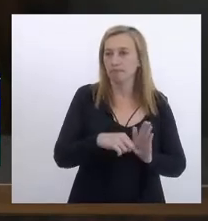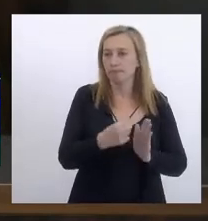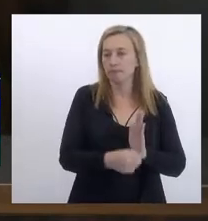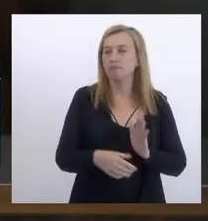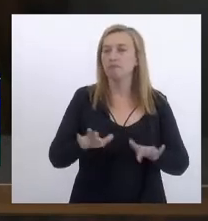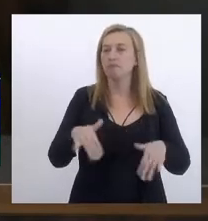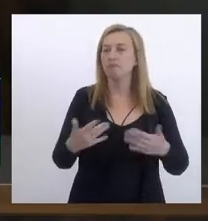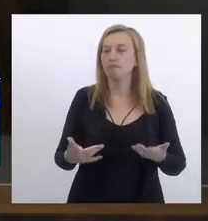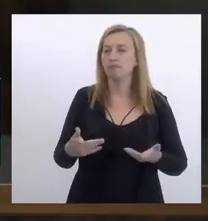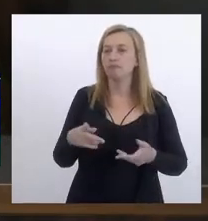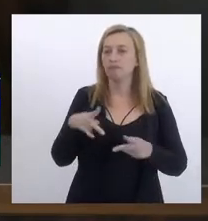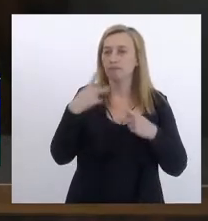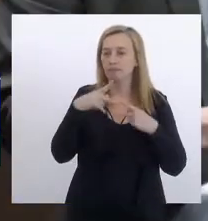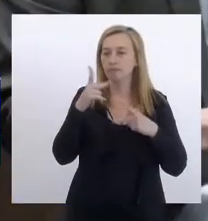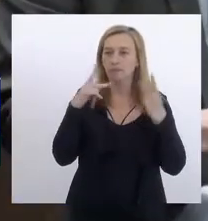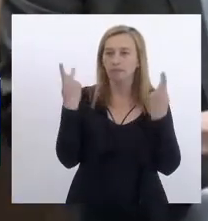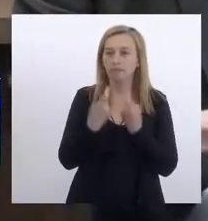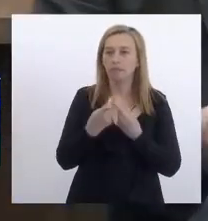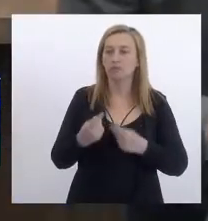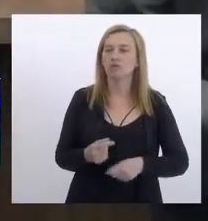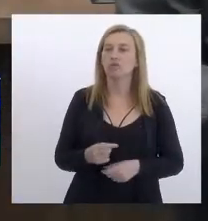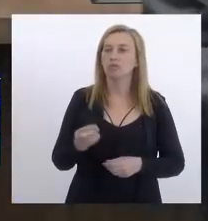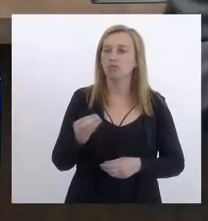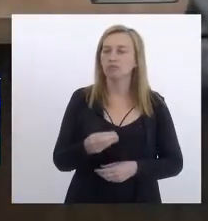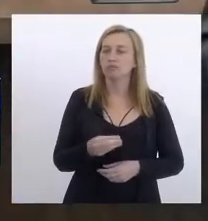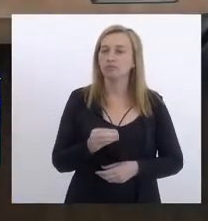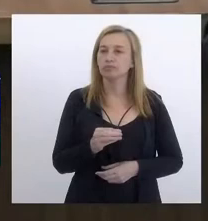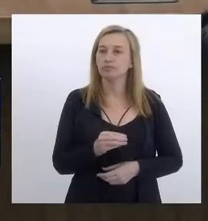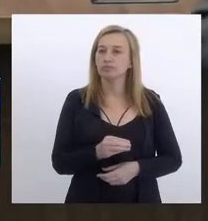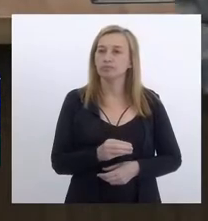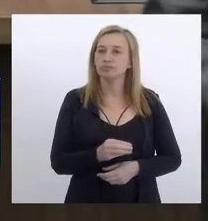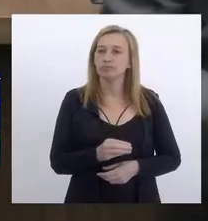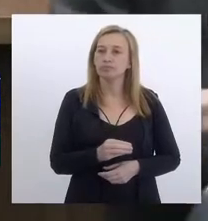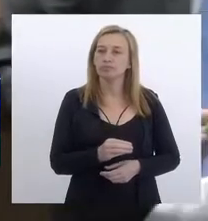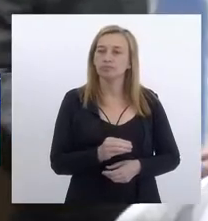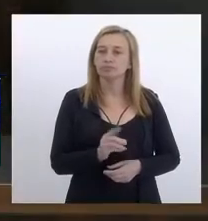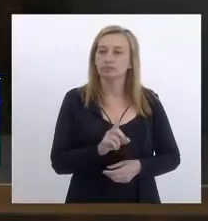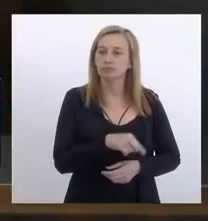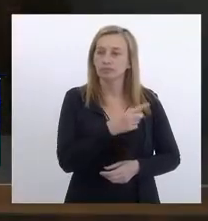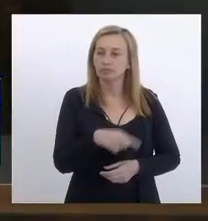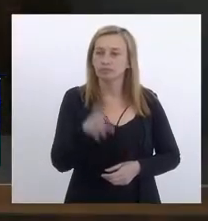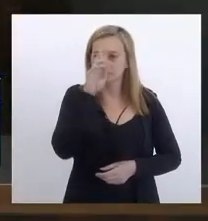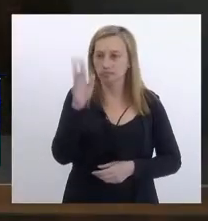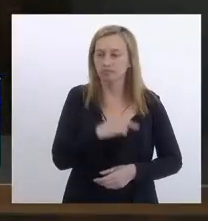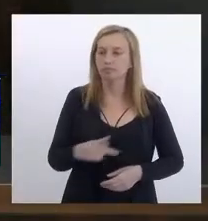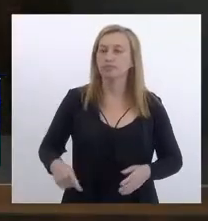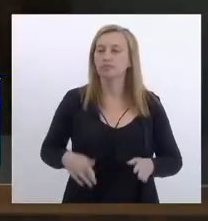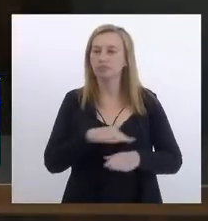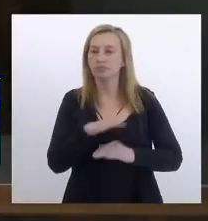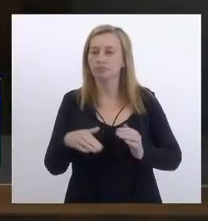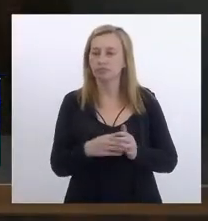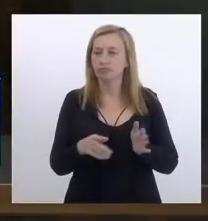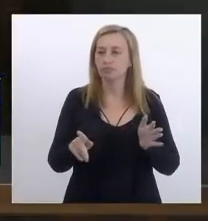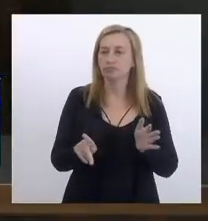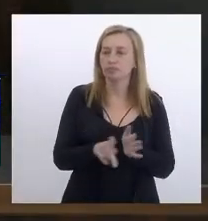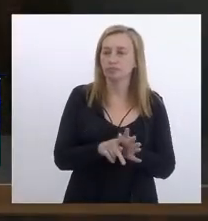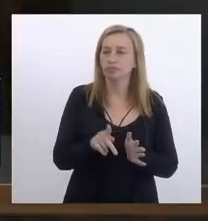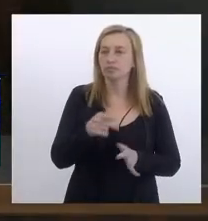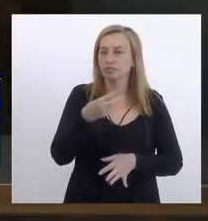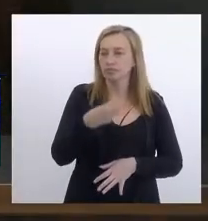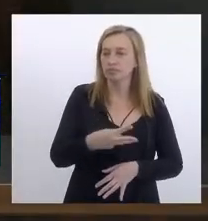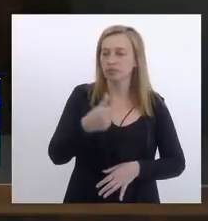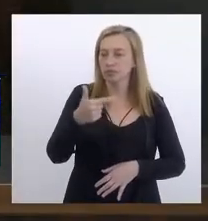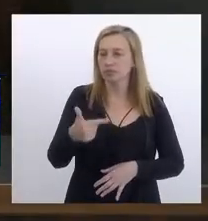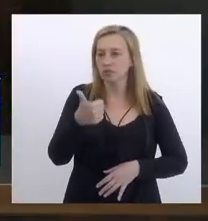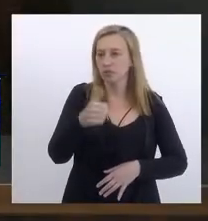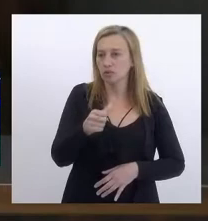parecer, deputado Wando Família? Parecer pela rejeição, presidente. 21º da pauta, veto total aposto ao projeto de lei 3211 de 20, de